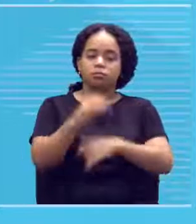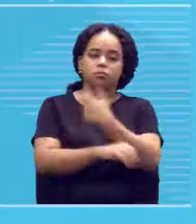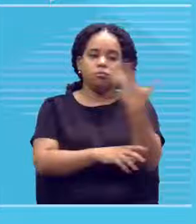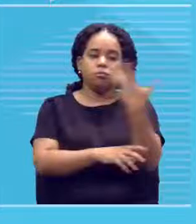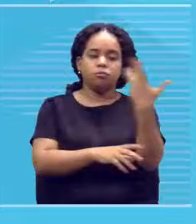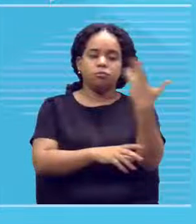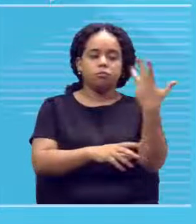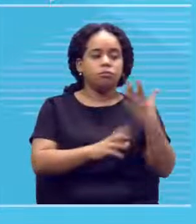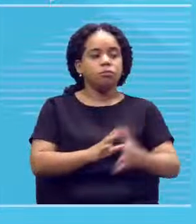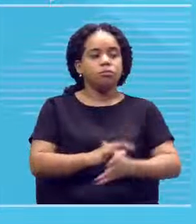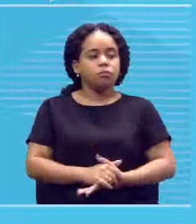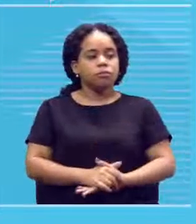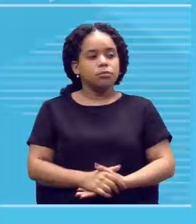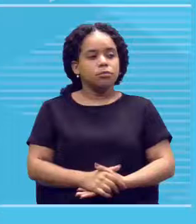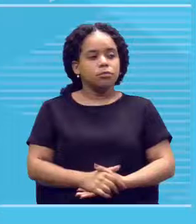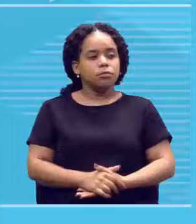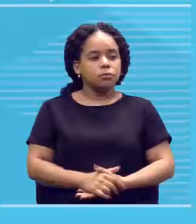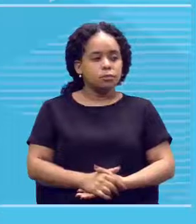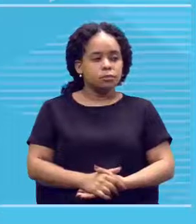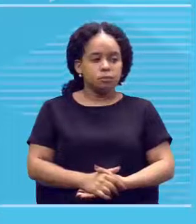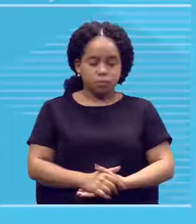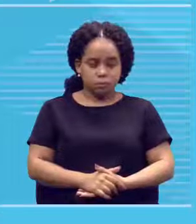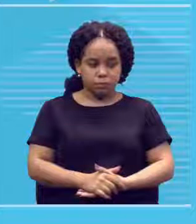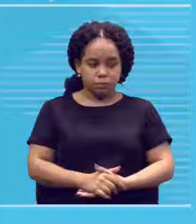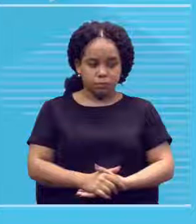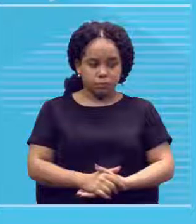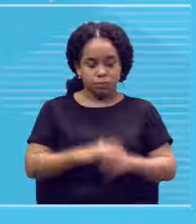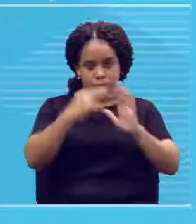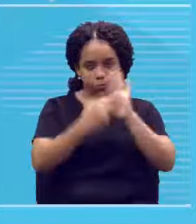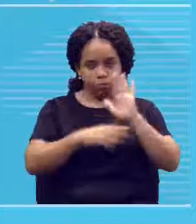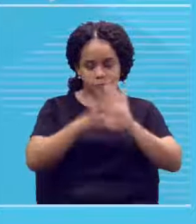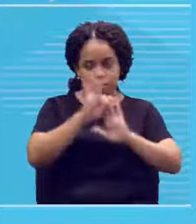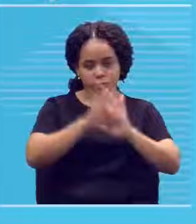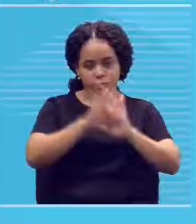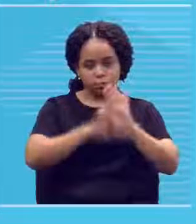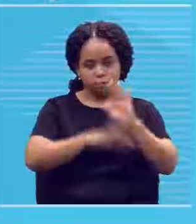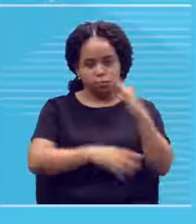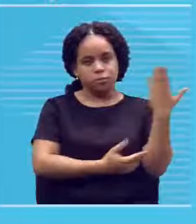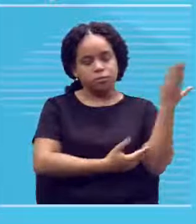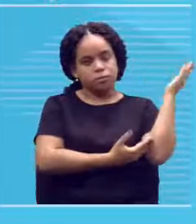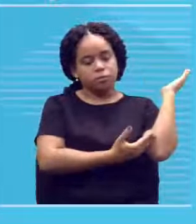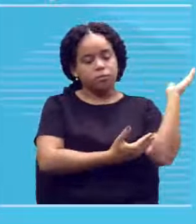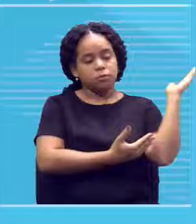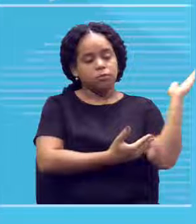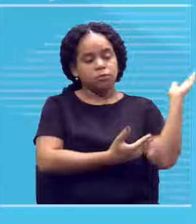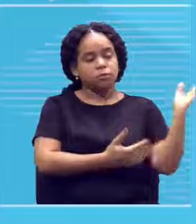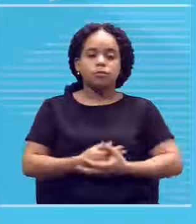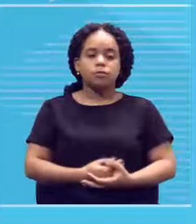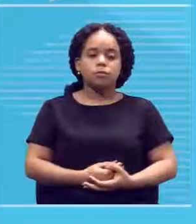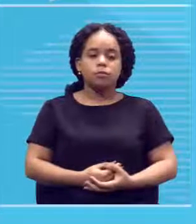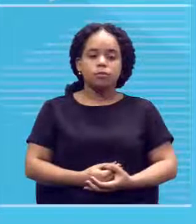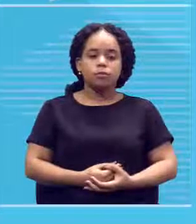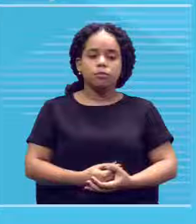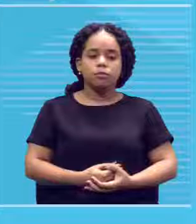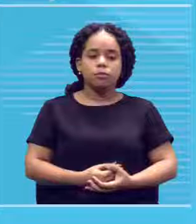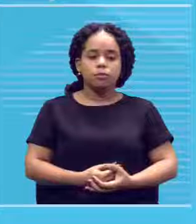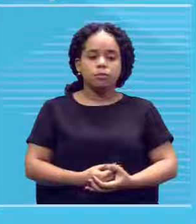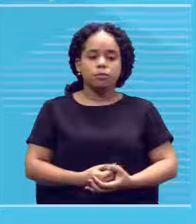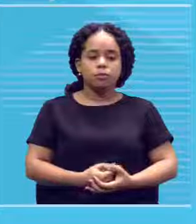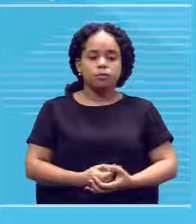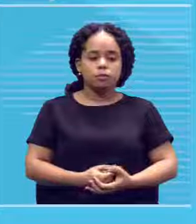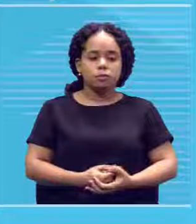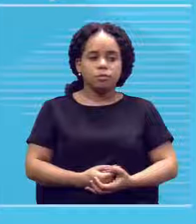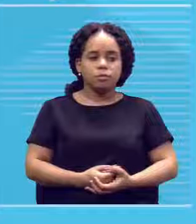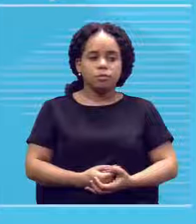vida depende da vida vegetal e nos fornece a água de que necessitamos esse esse